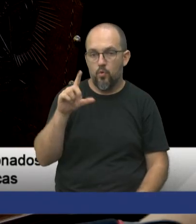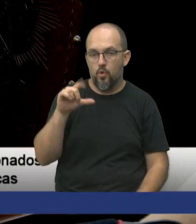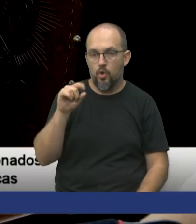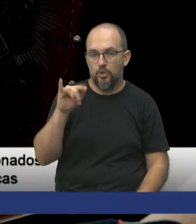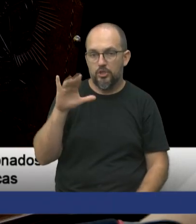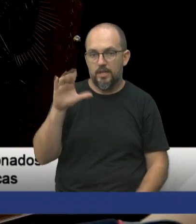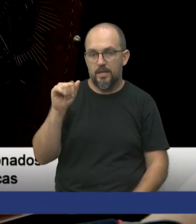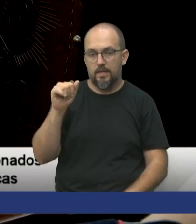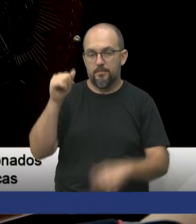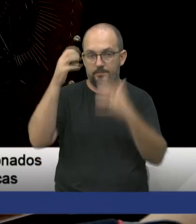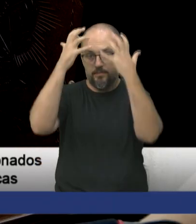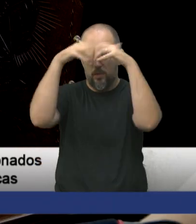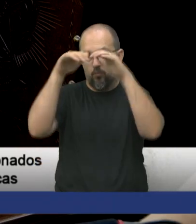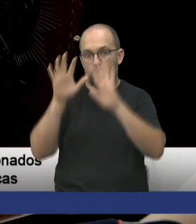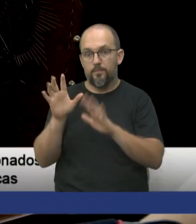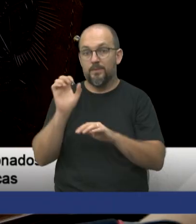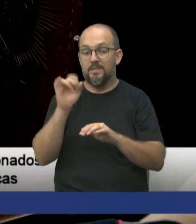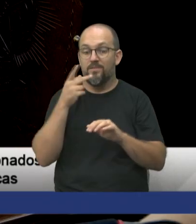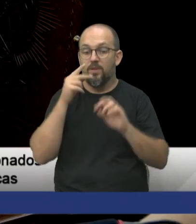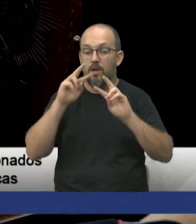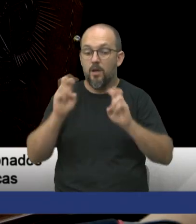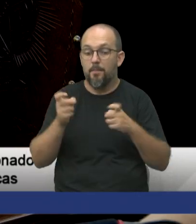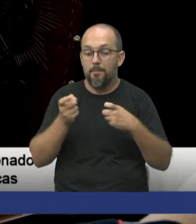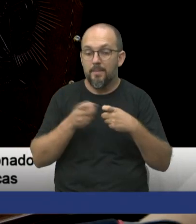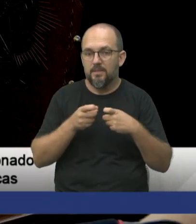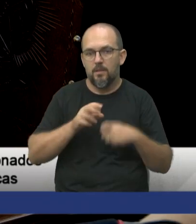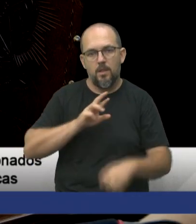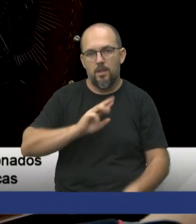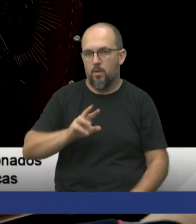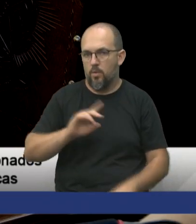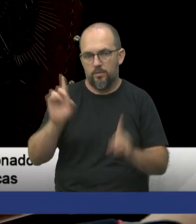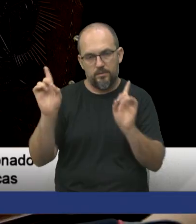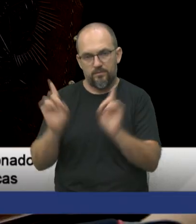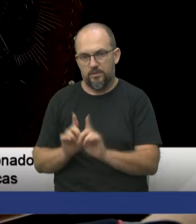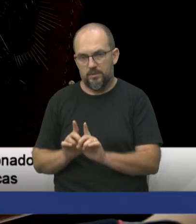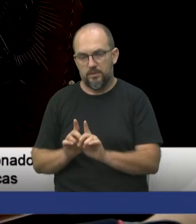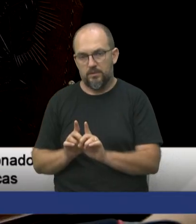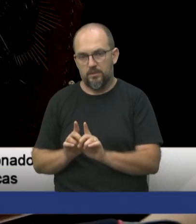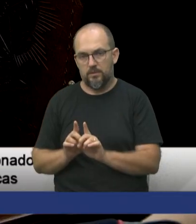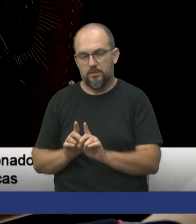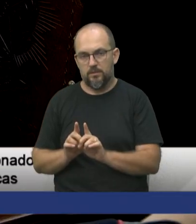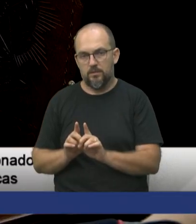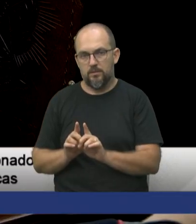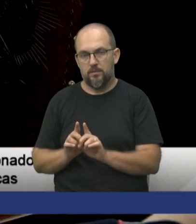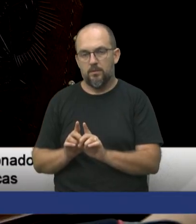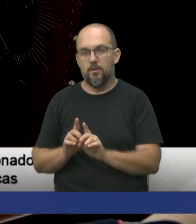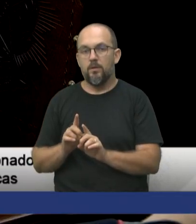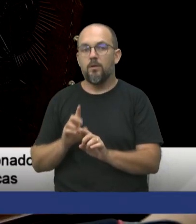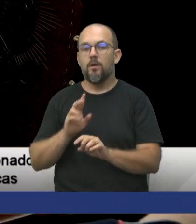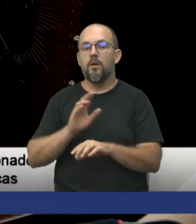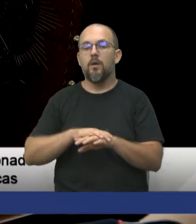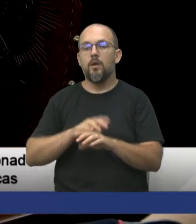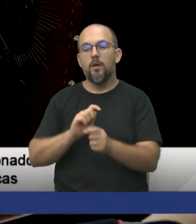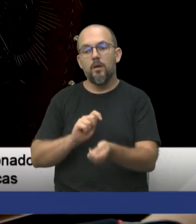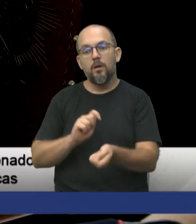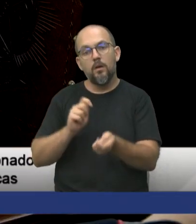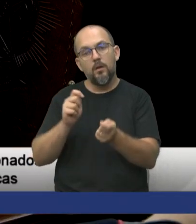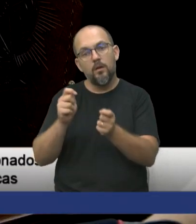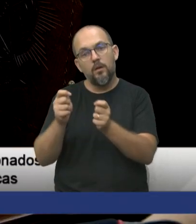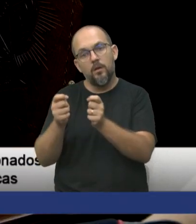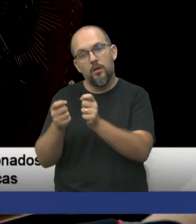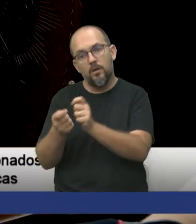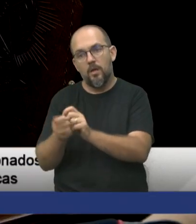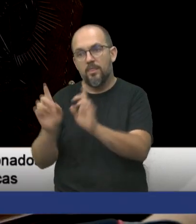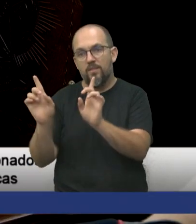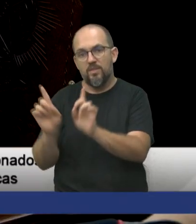falar nos termos da medicina, ele não é uma deficiência. Sim. Ele foi adequado à deficiência